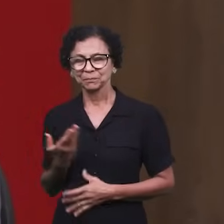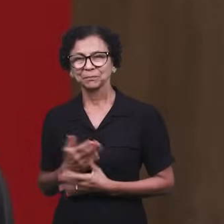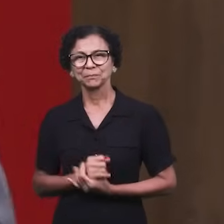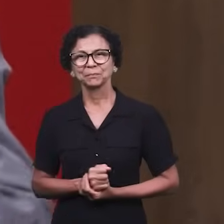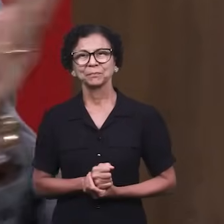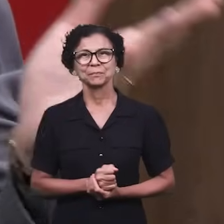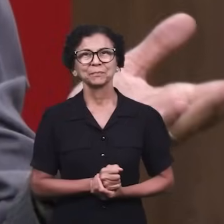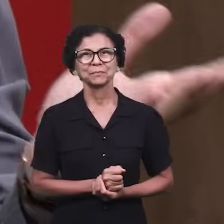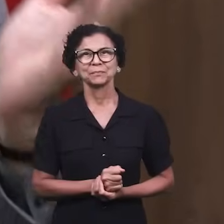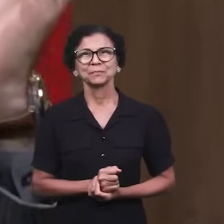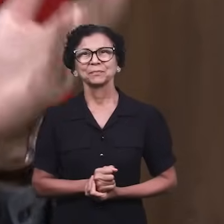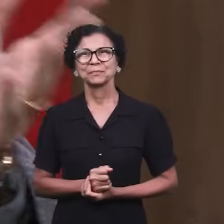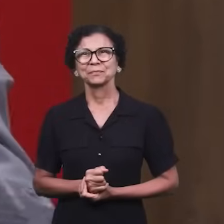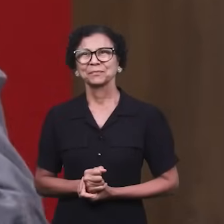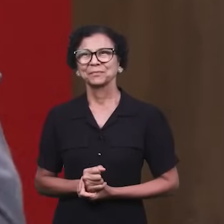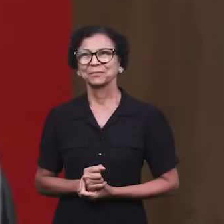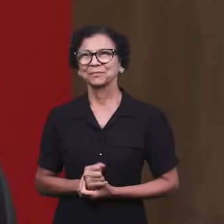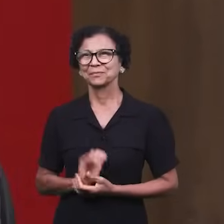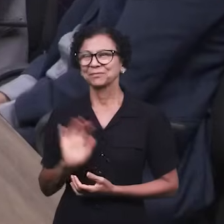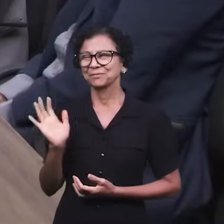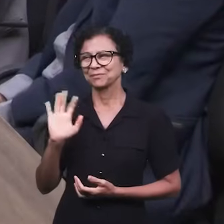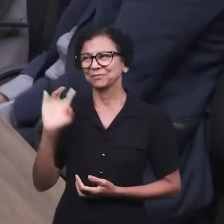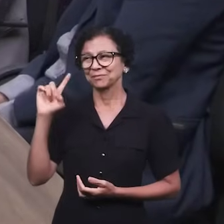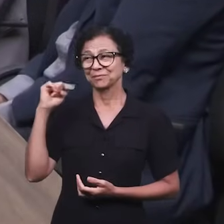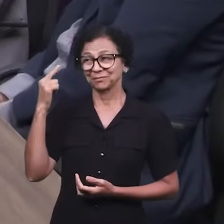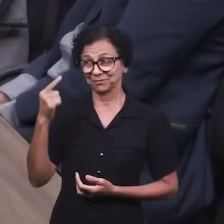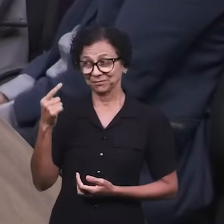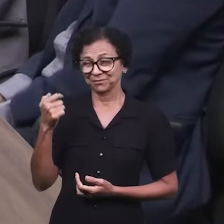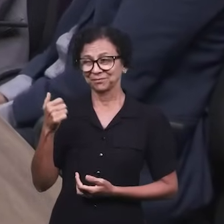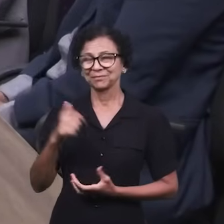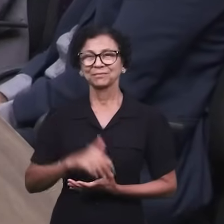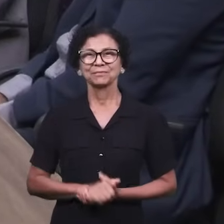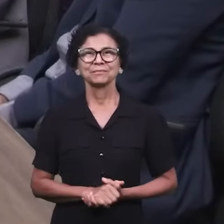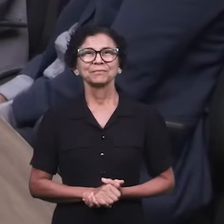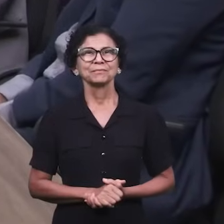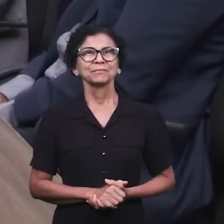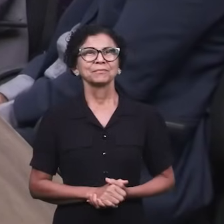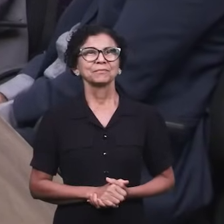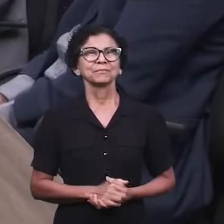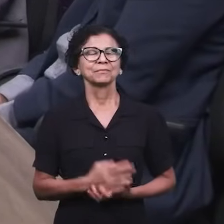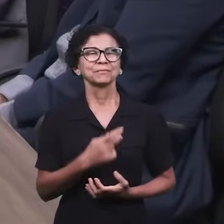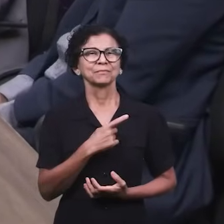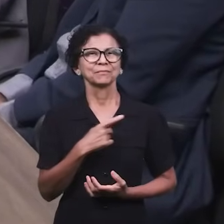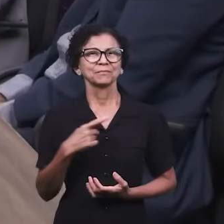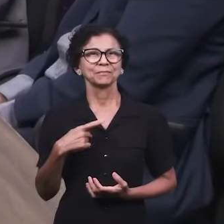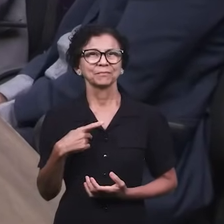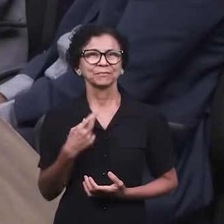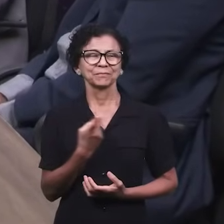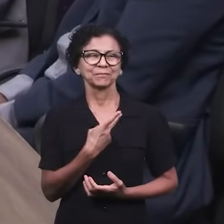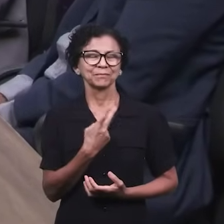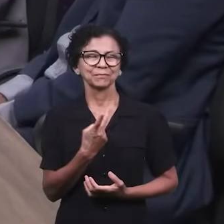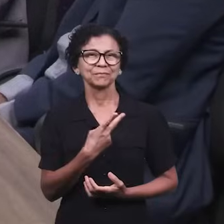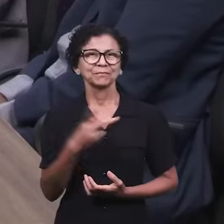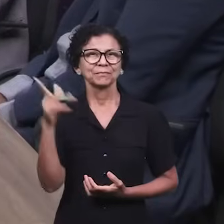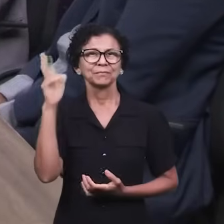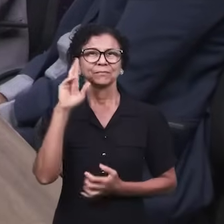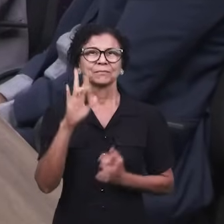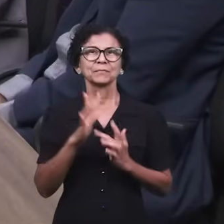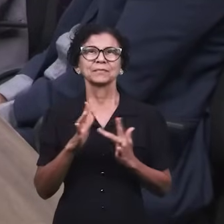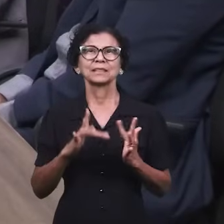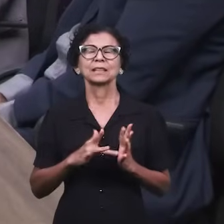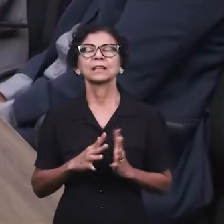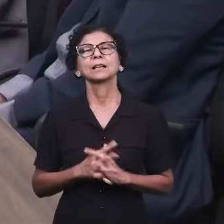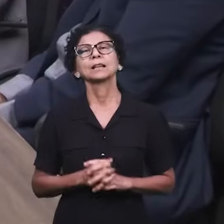companheiros. Irmão Cleiton, paz do Senhor. Até a próxima. Paz do Senhor. Pode ser o pastor Tiago, pode ser o pastor Gilson. Paz do